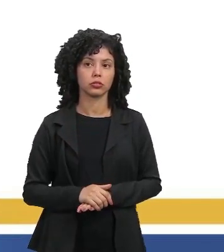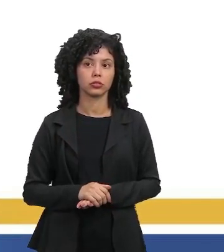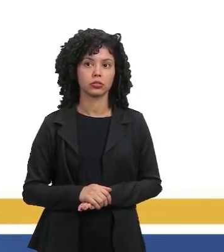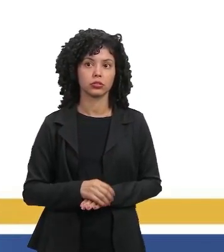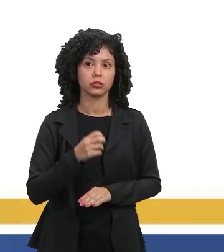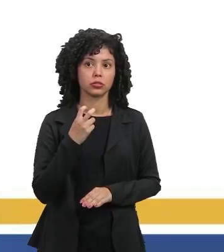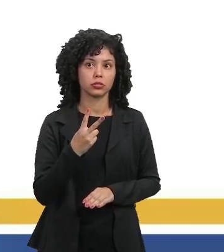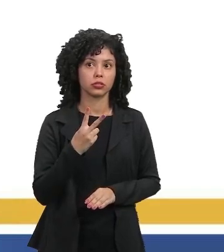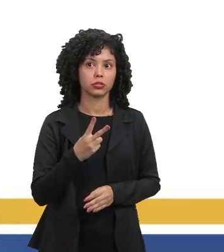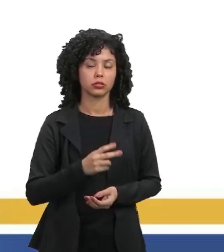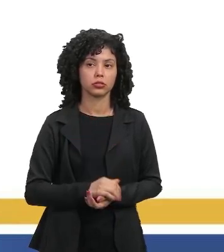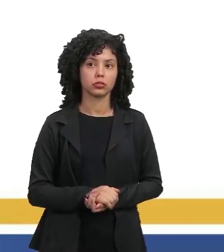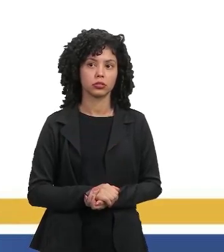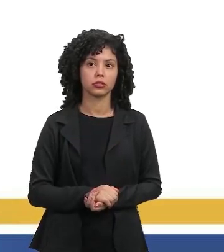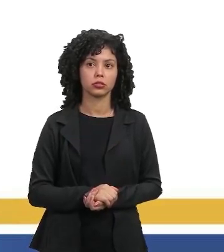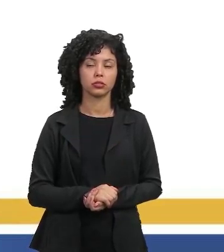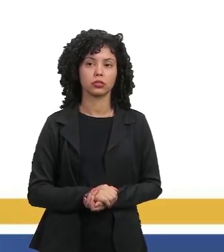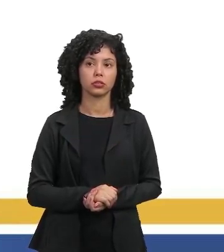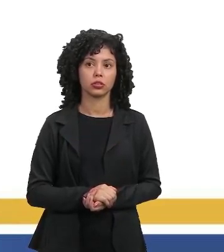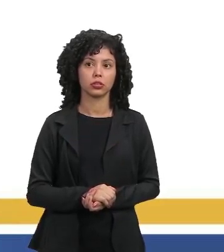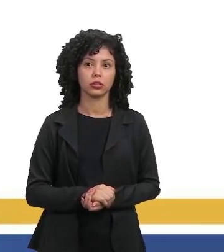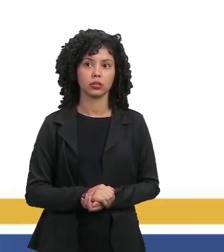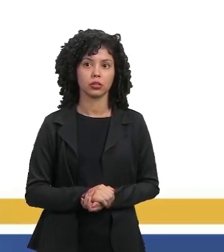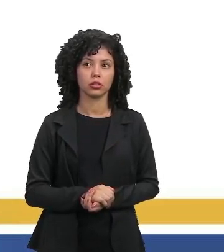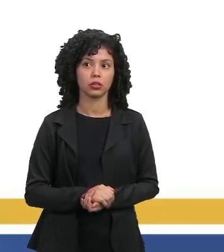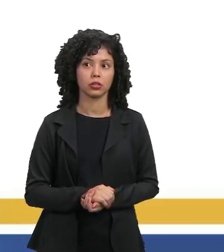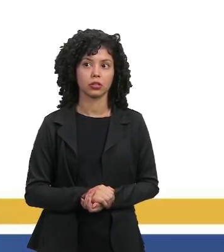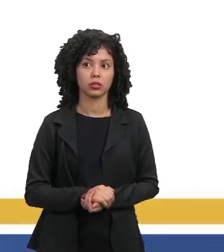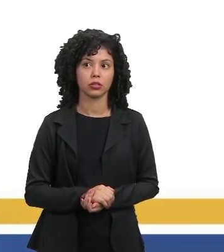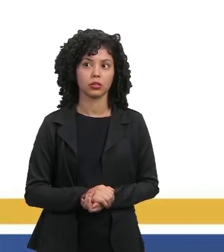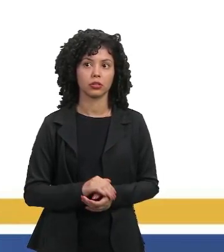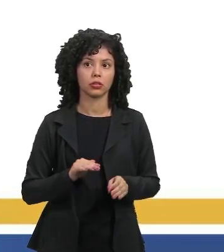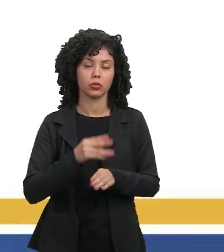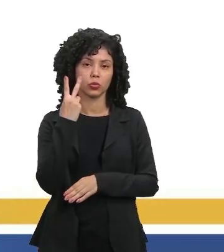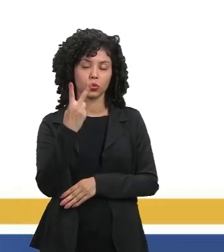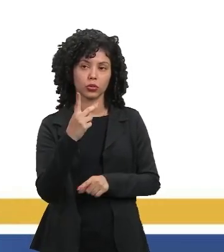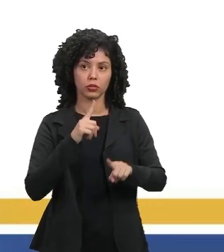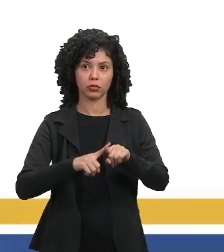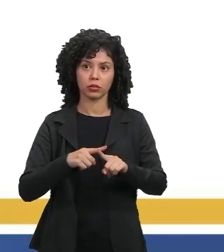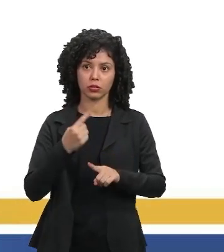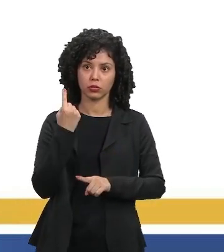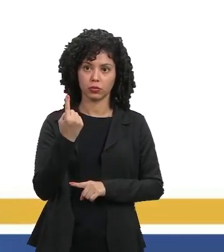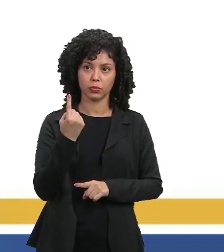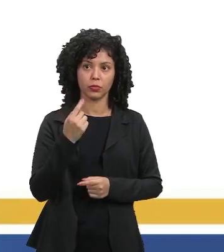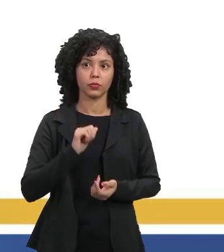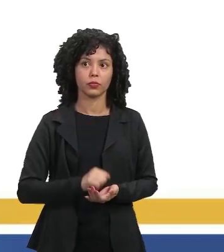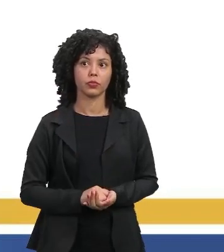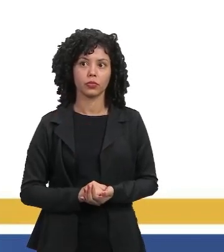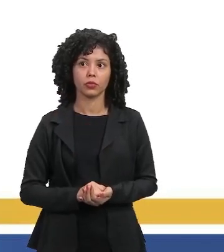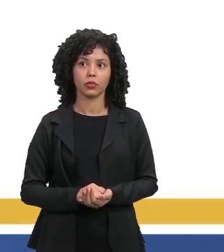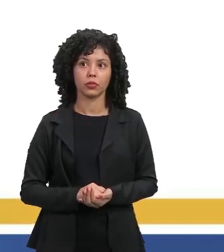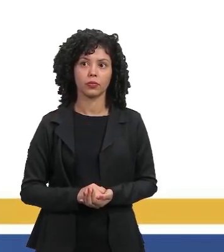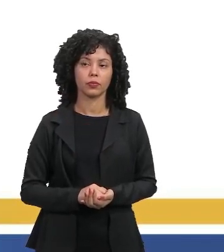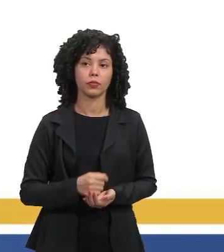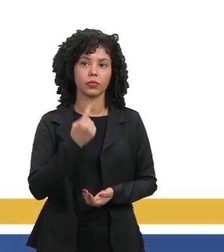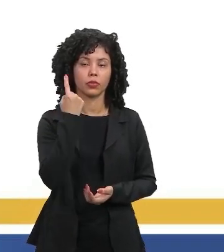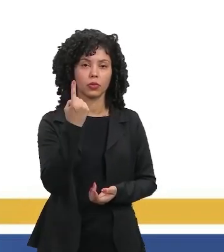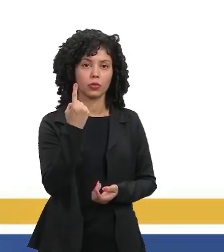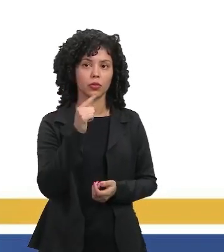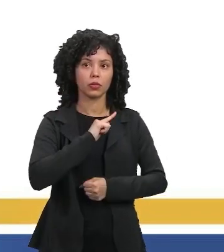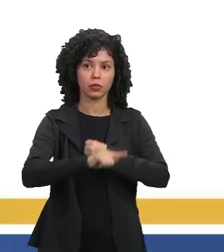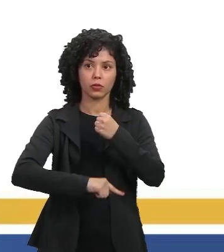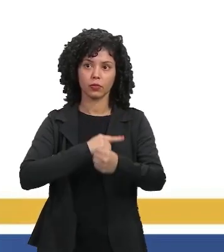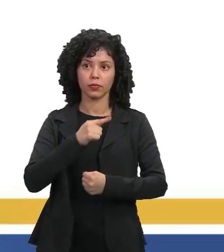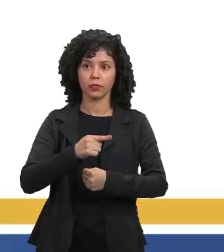vezes 1. 2 vezes 1 dá quanto? 2. Então, já guarda esse valor. E um átomo de